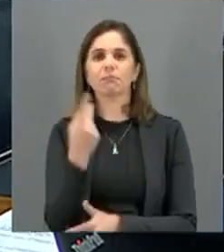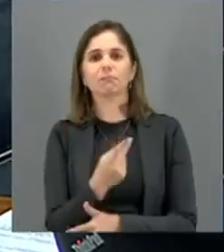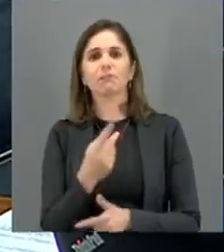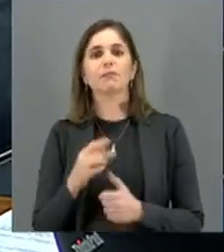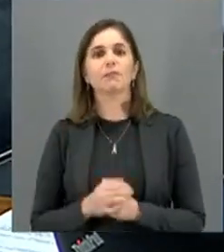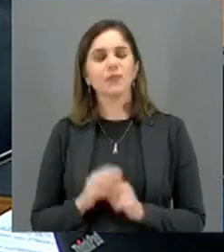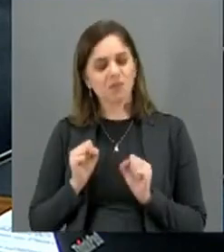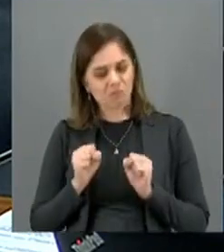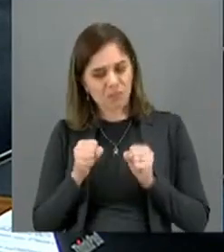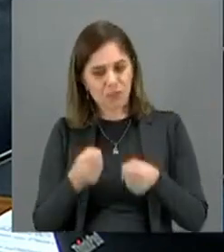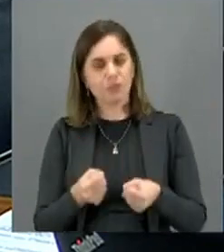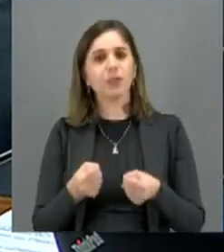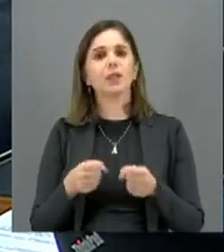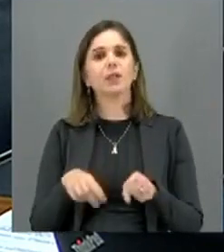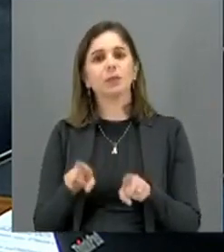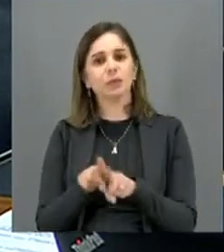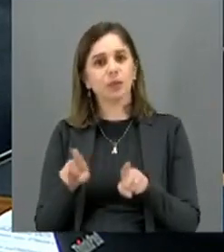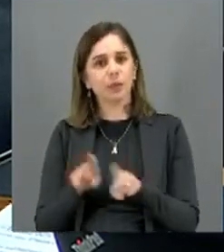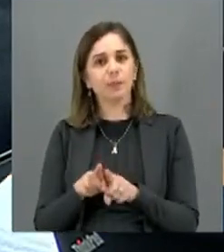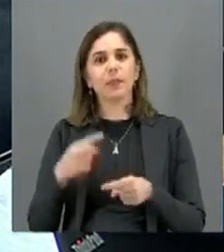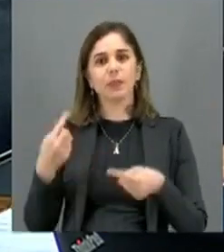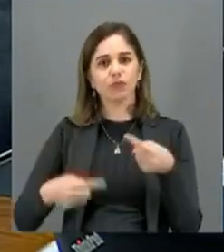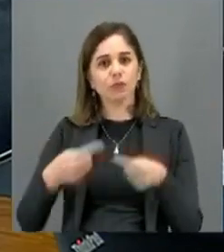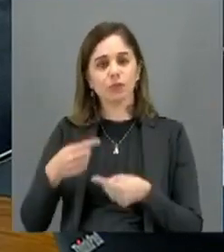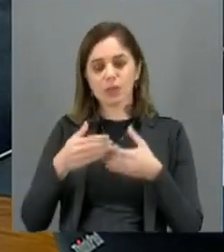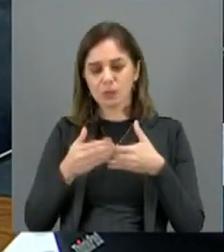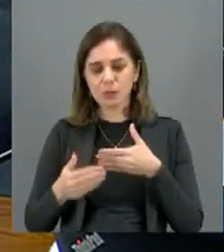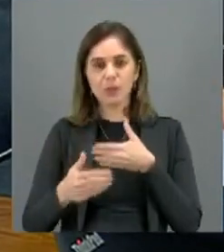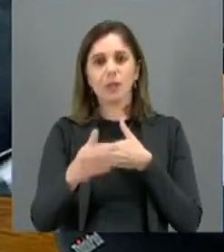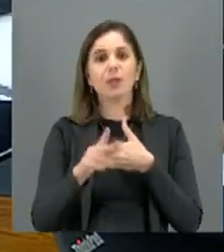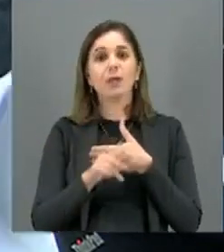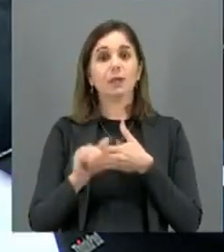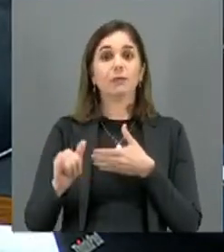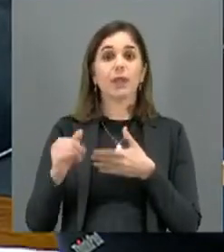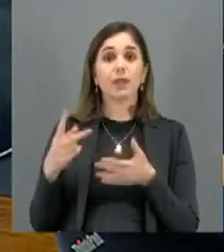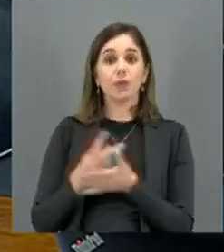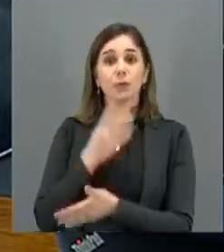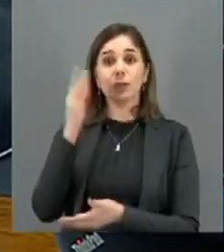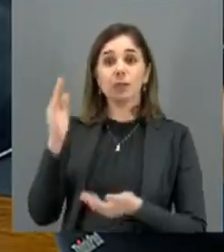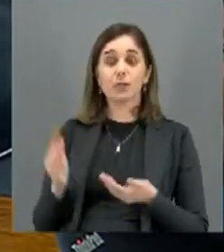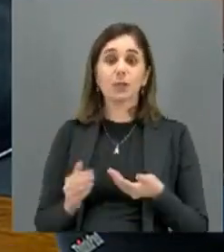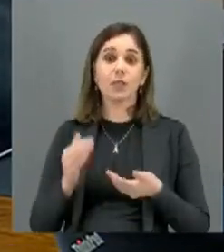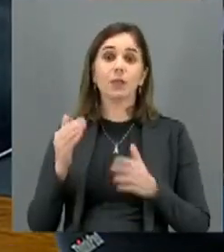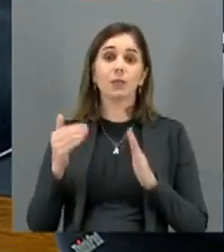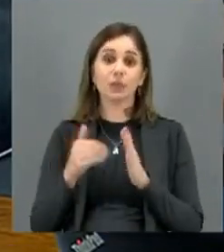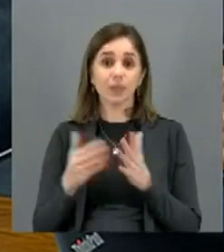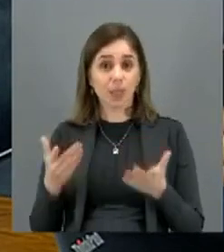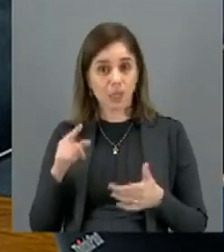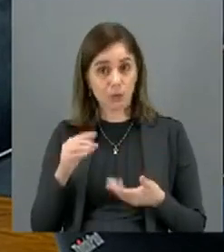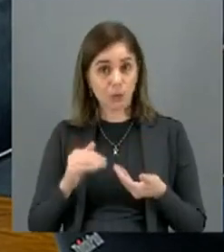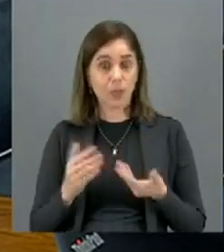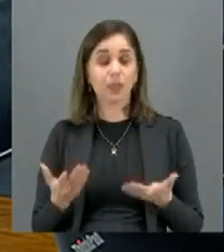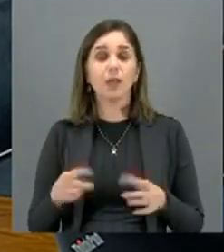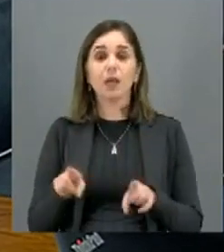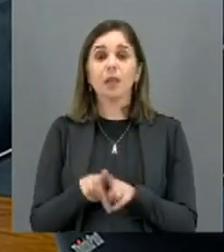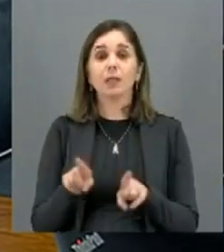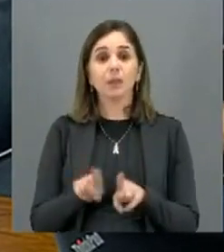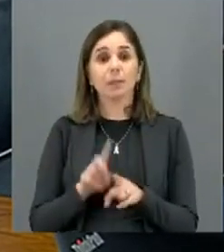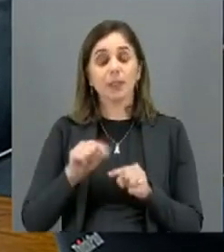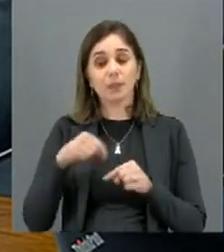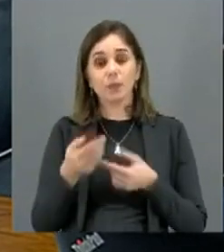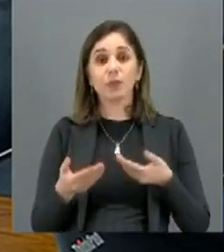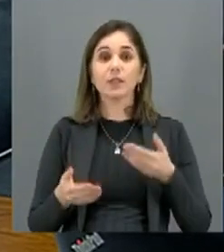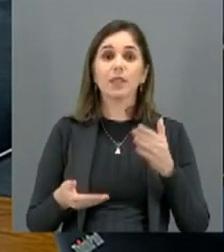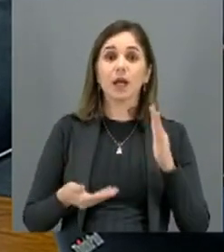defendê-lo, inclusive, por ocasião da discussão que ocorrerá lá no Congresso Nacional, no Senado da República e, subsequentemente, na Câmara Federal,